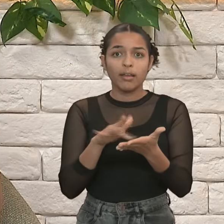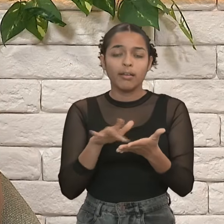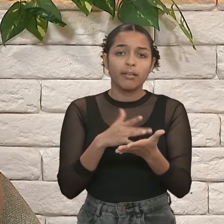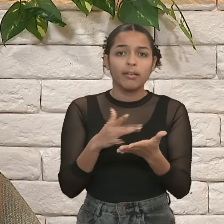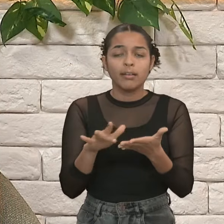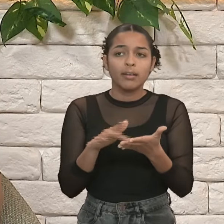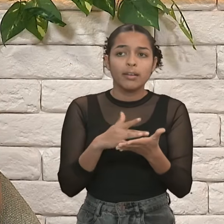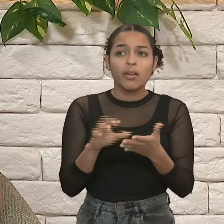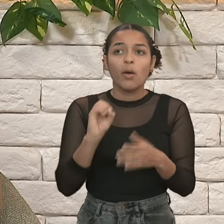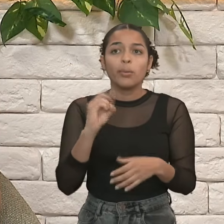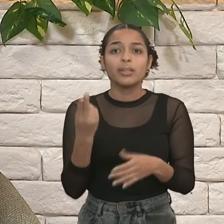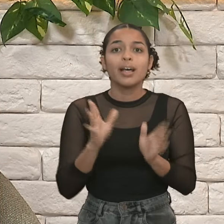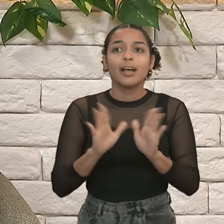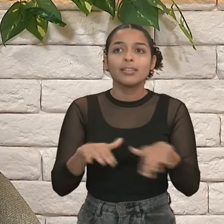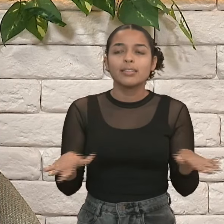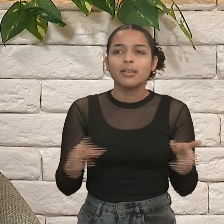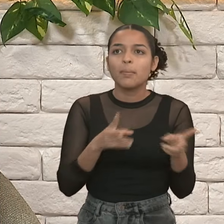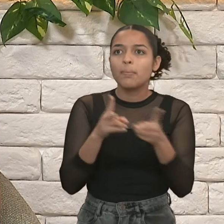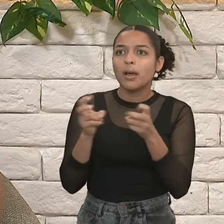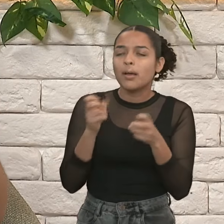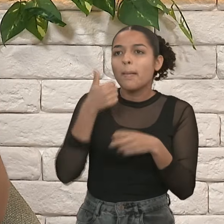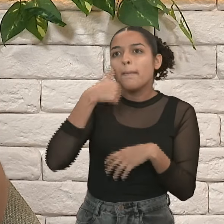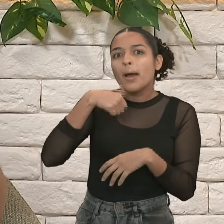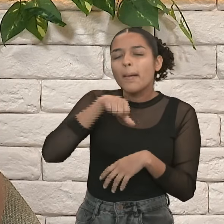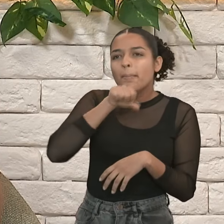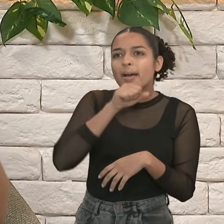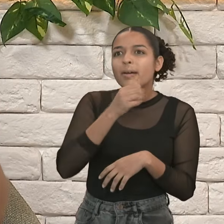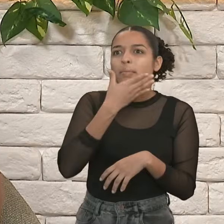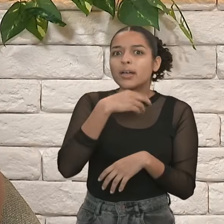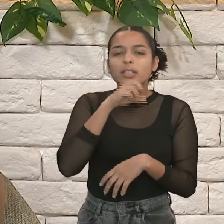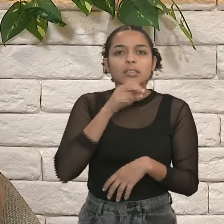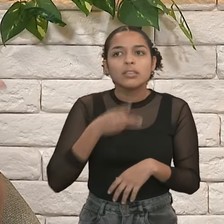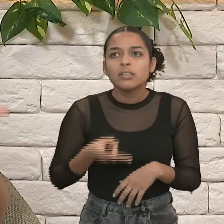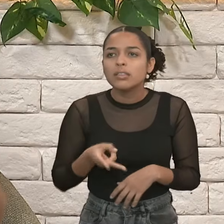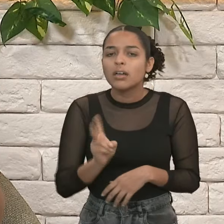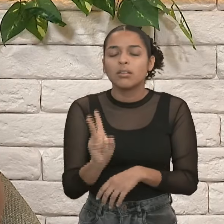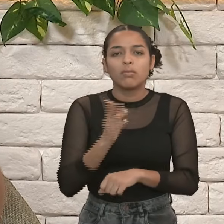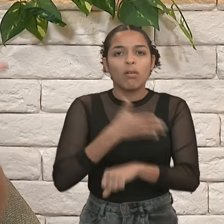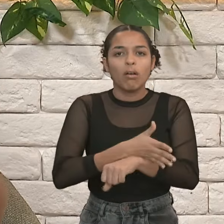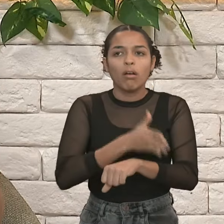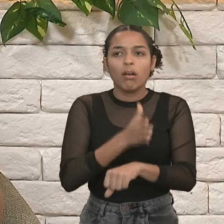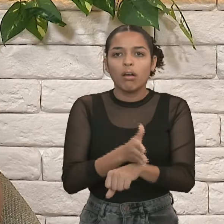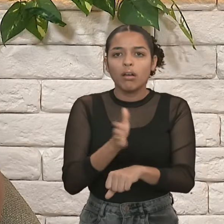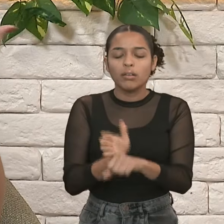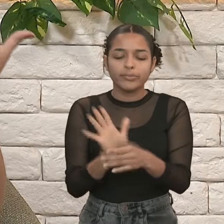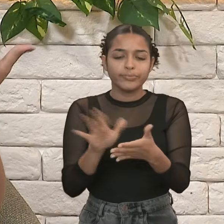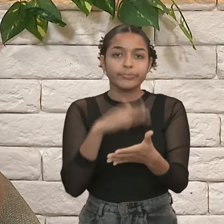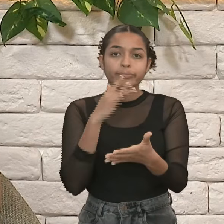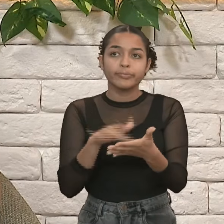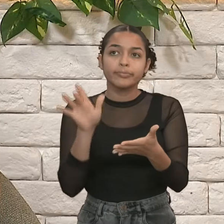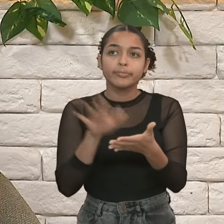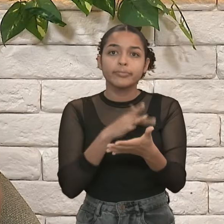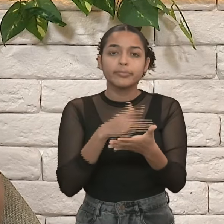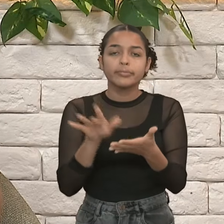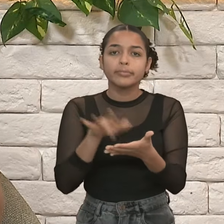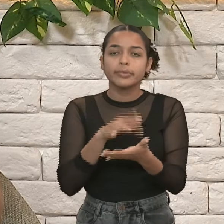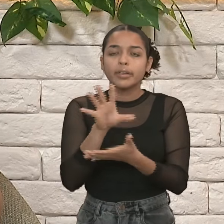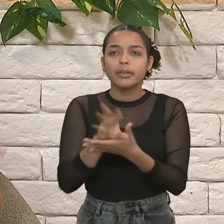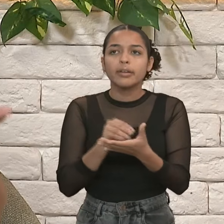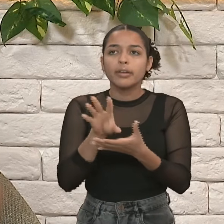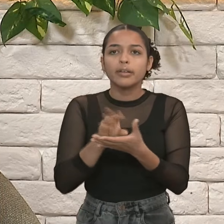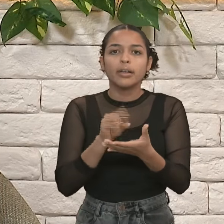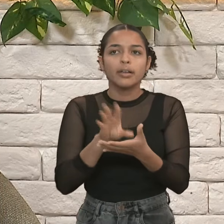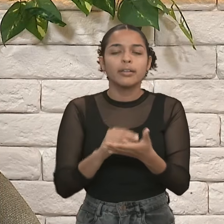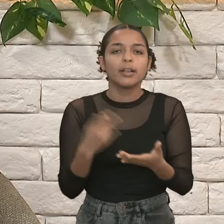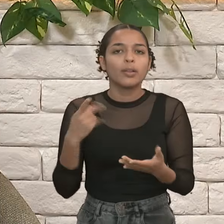a criança vê os pais utilizando. Então, assim, a criança, ela modela os interesses e os comportamentos de tela